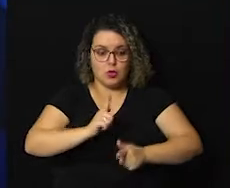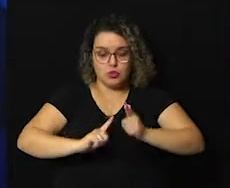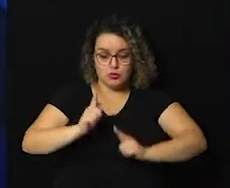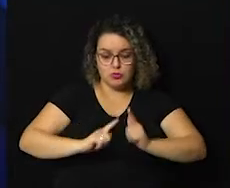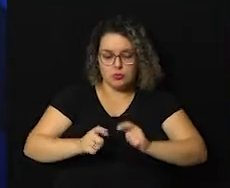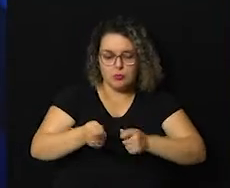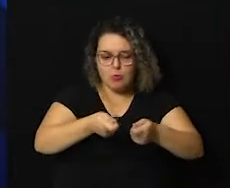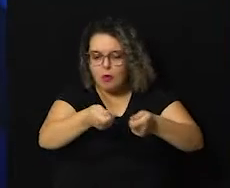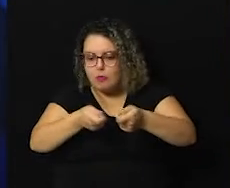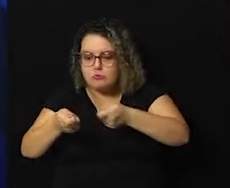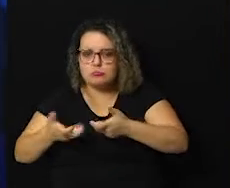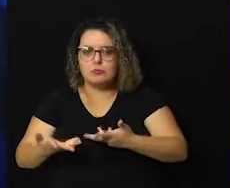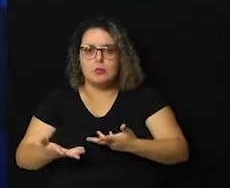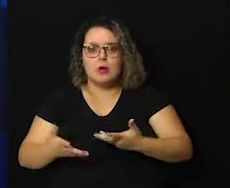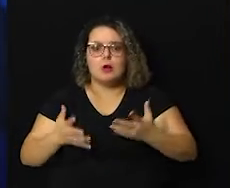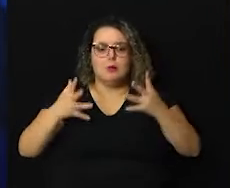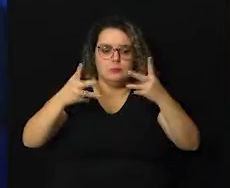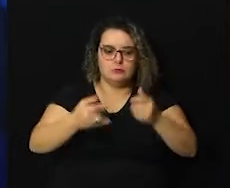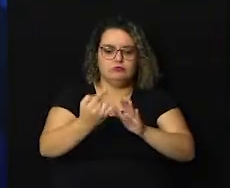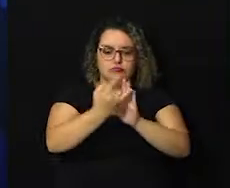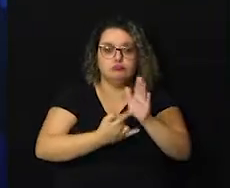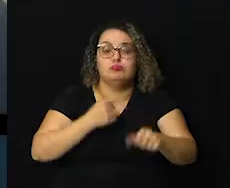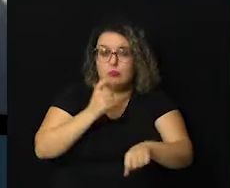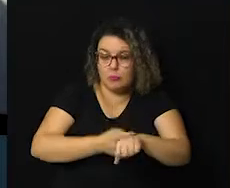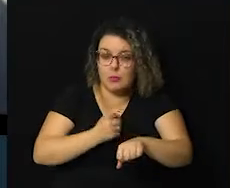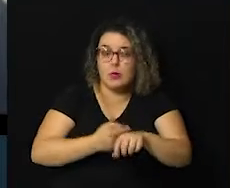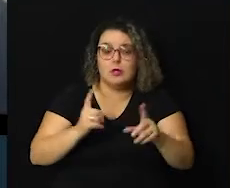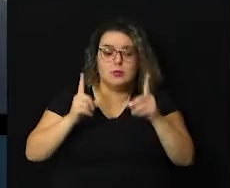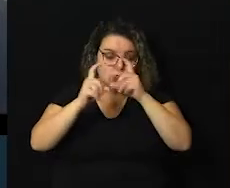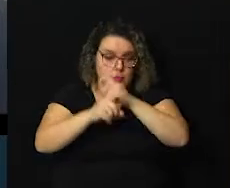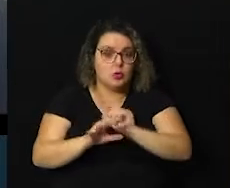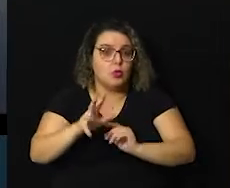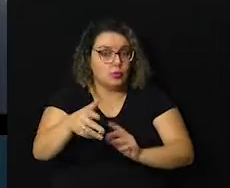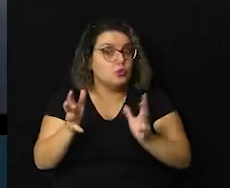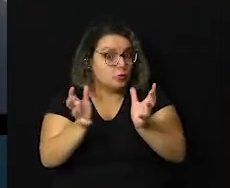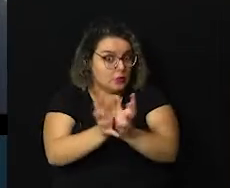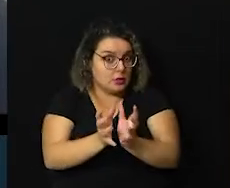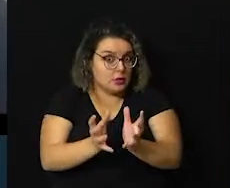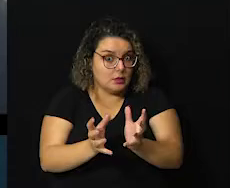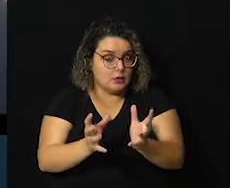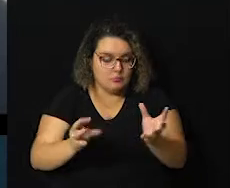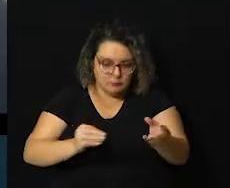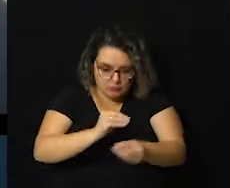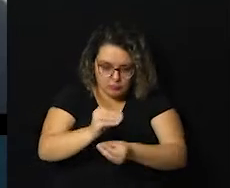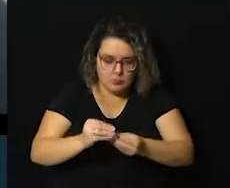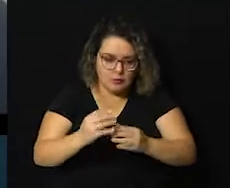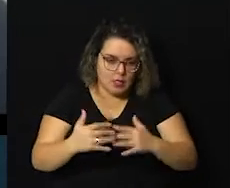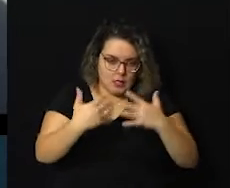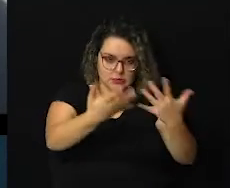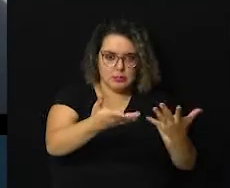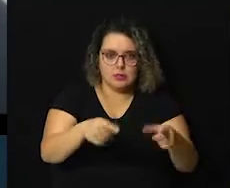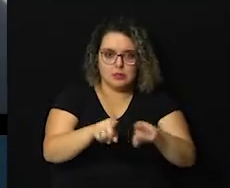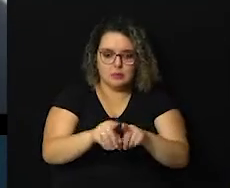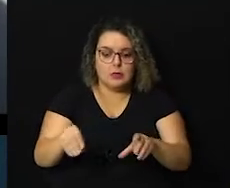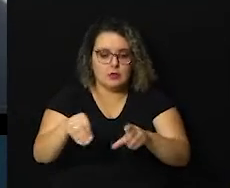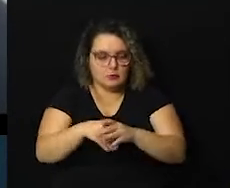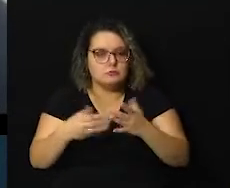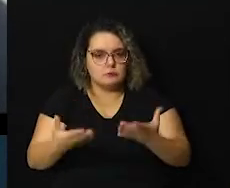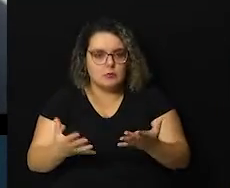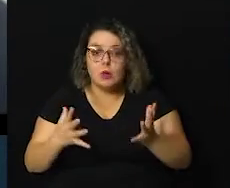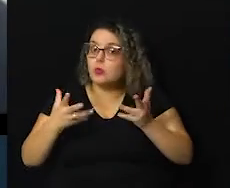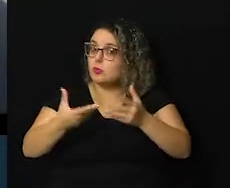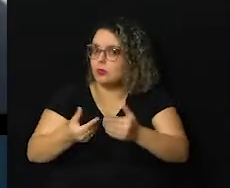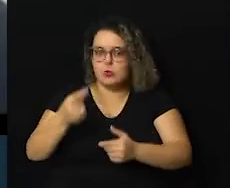lá dentro da obra até o pessoal que faz parte burocrática da obra e poder equipe que está envolvido tanto externo como interno